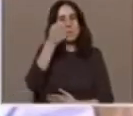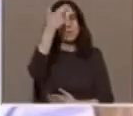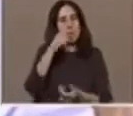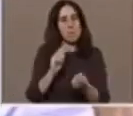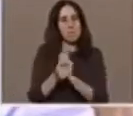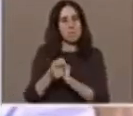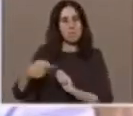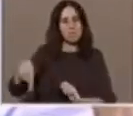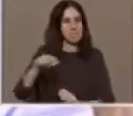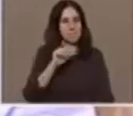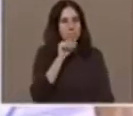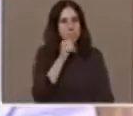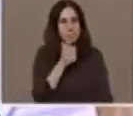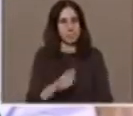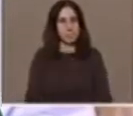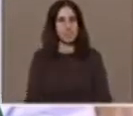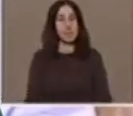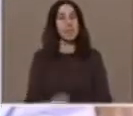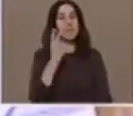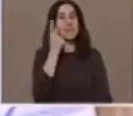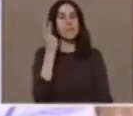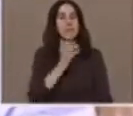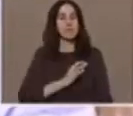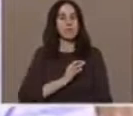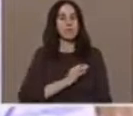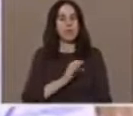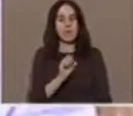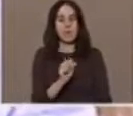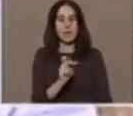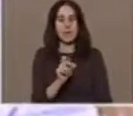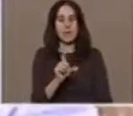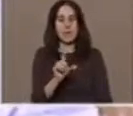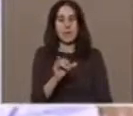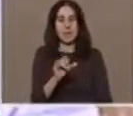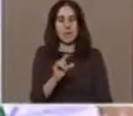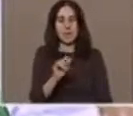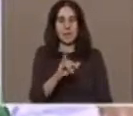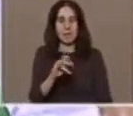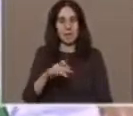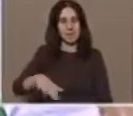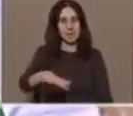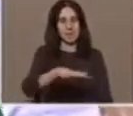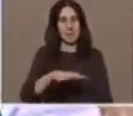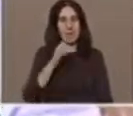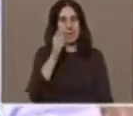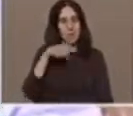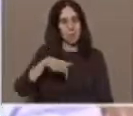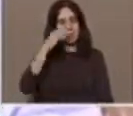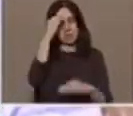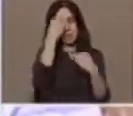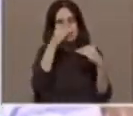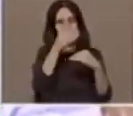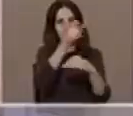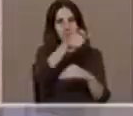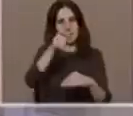história. O que o Senhor da Vida, o Mestre da Galileia, nos ensina hoje não pode ser mais claro para cada um